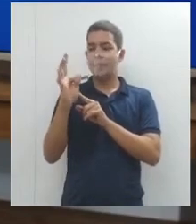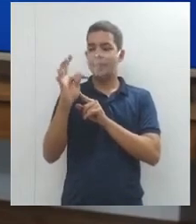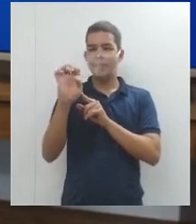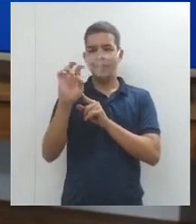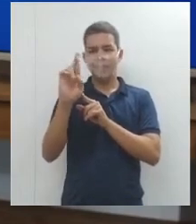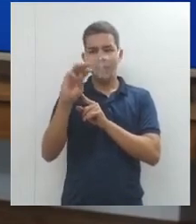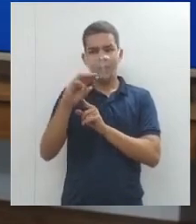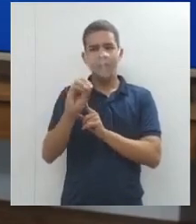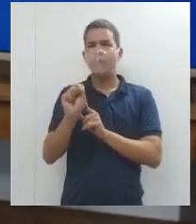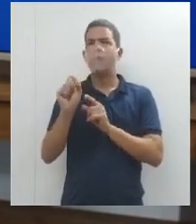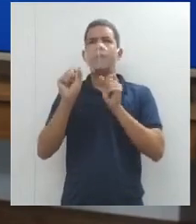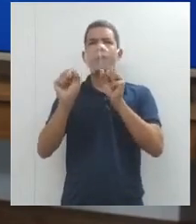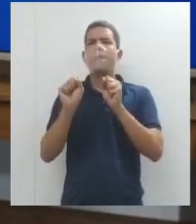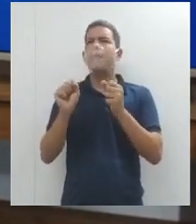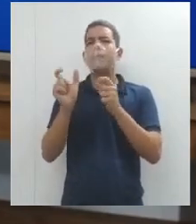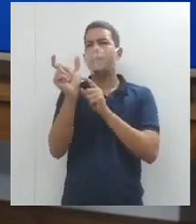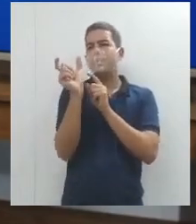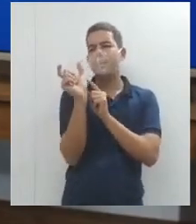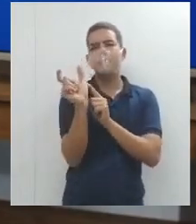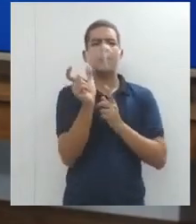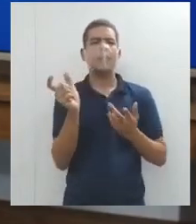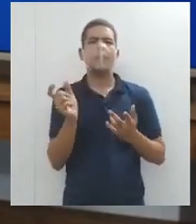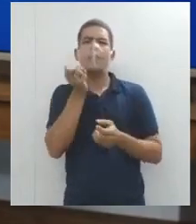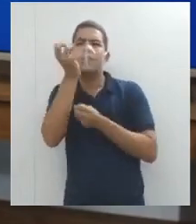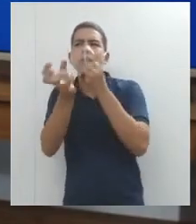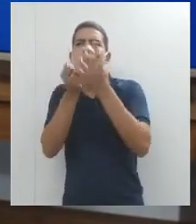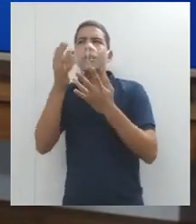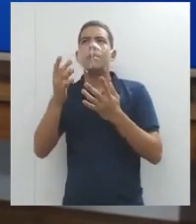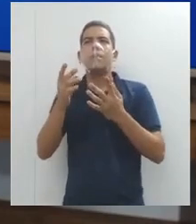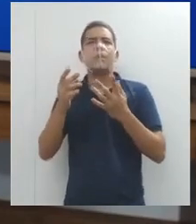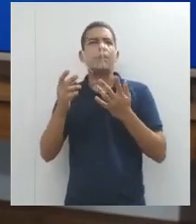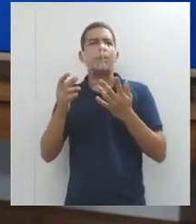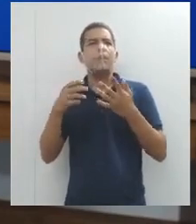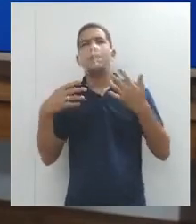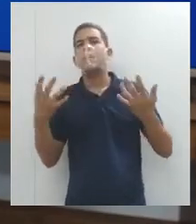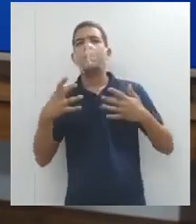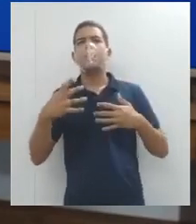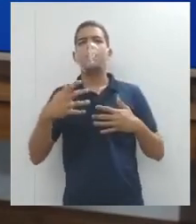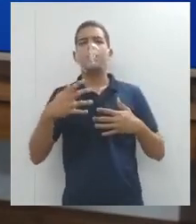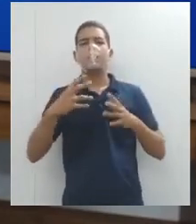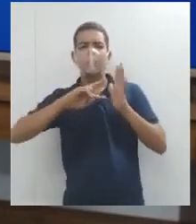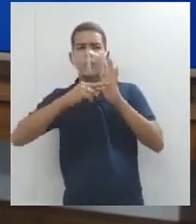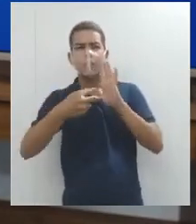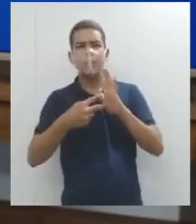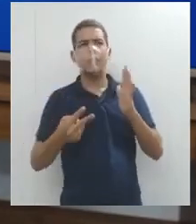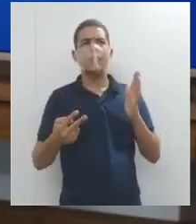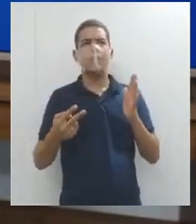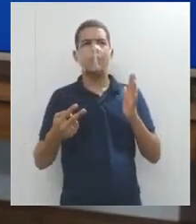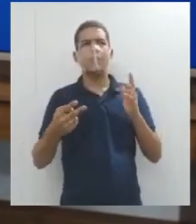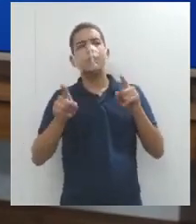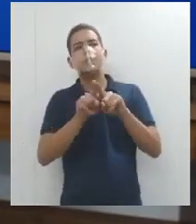sejam expressões, o sentido e essas funções, aí nós vamos, né, trabalhar